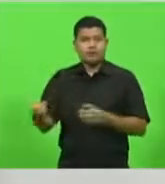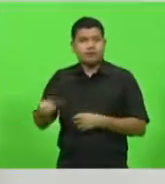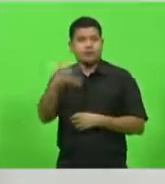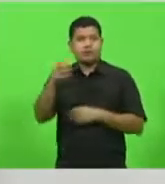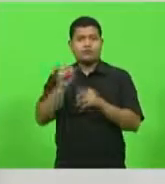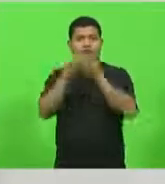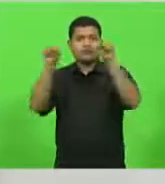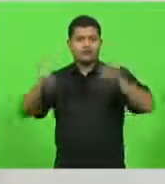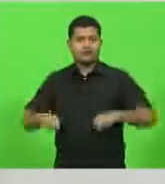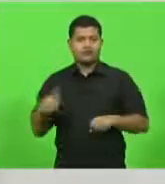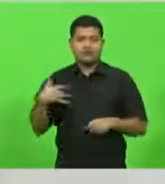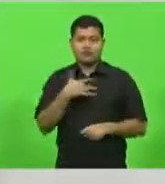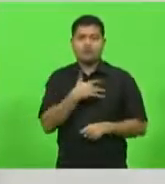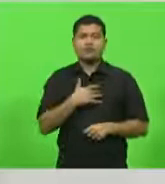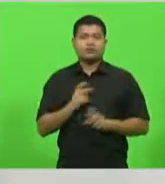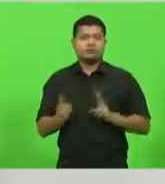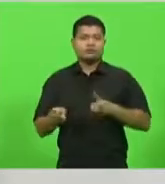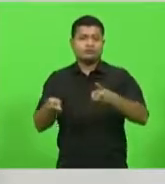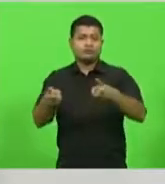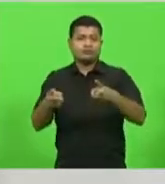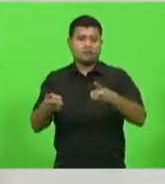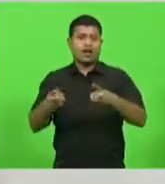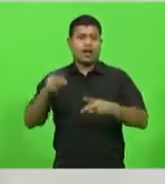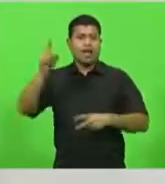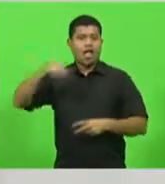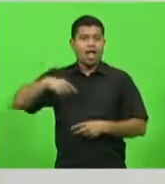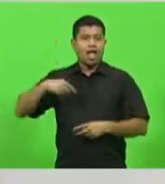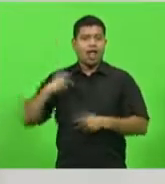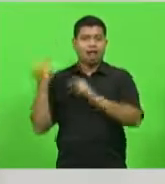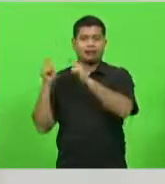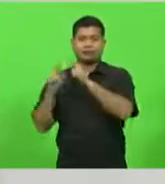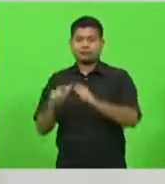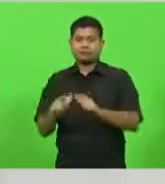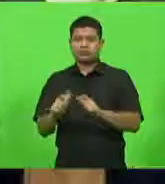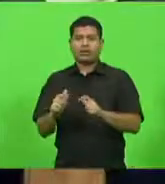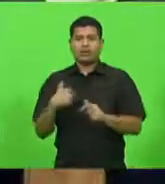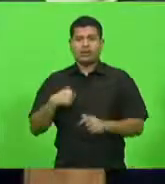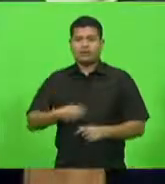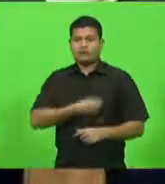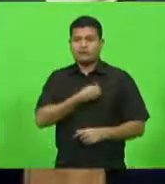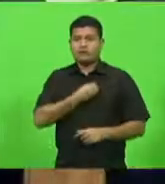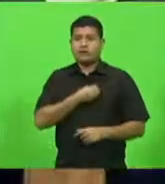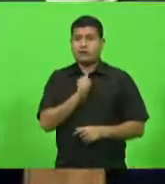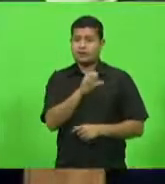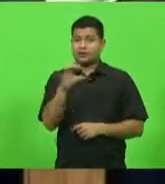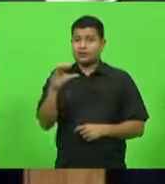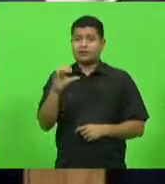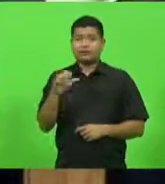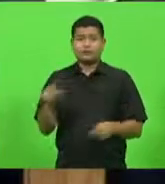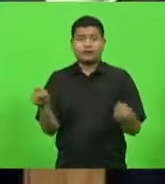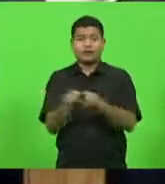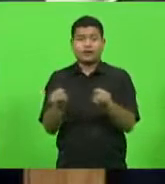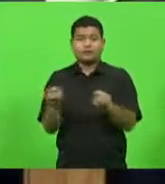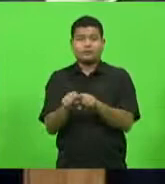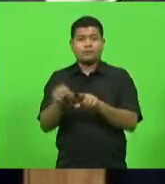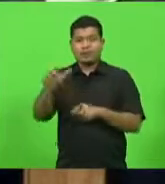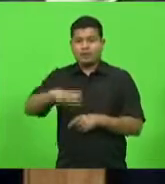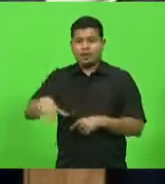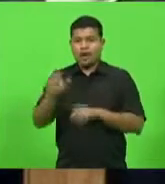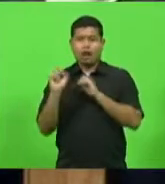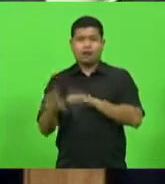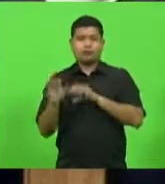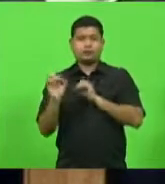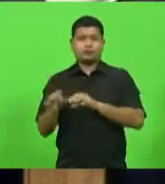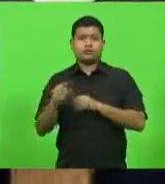regionalizado, persistirá. É legado de todos os que vivem aqui em Santa Catarina. Também na educação, vivemos